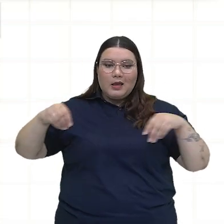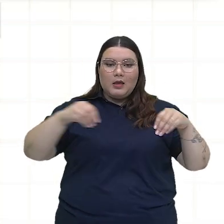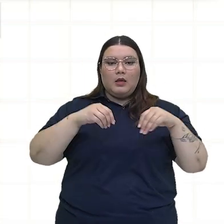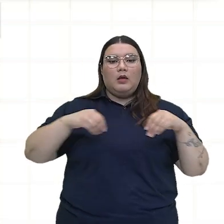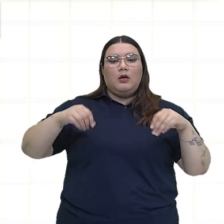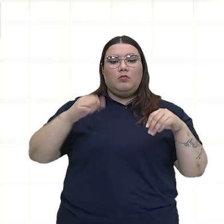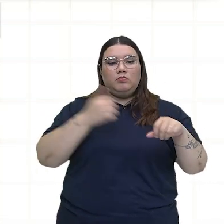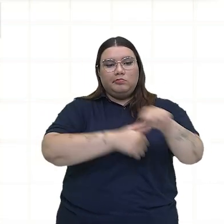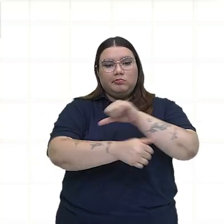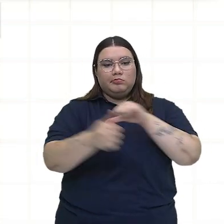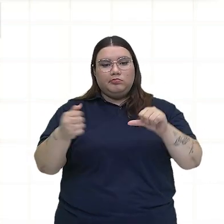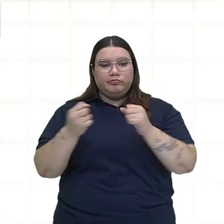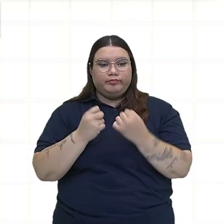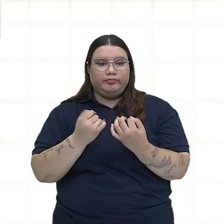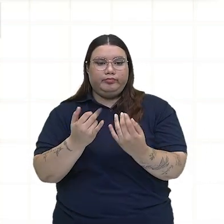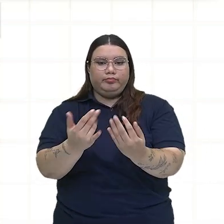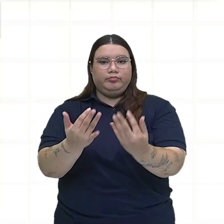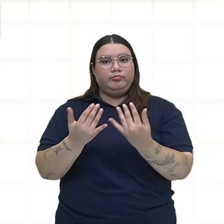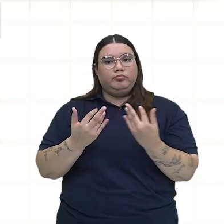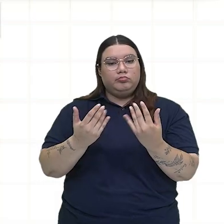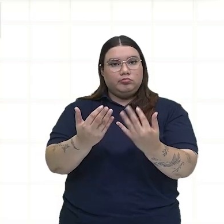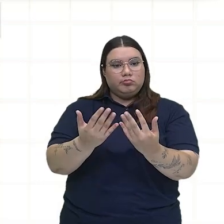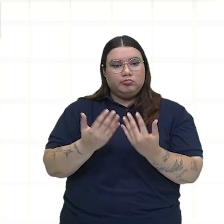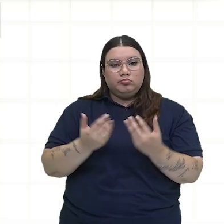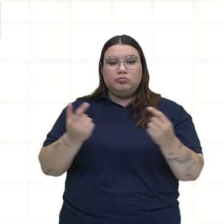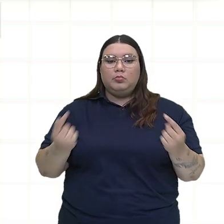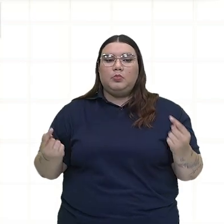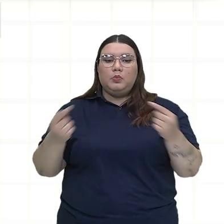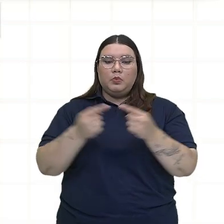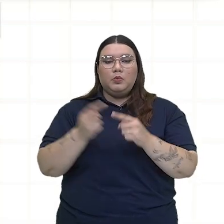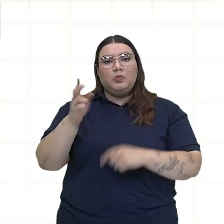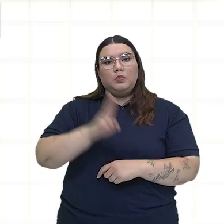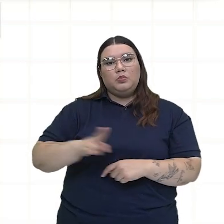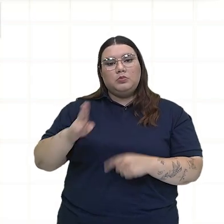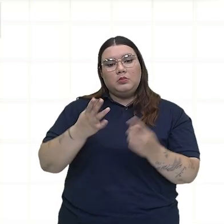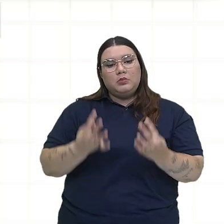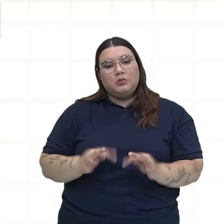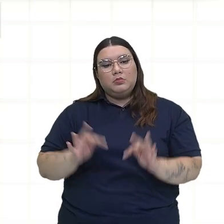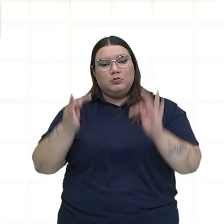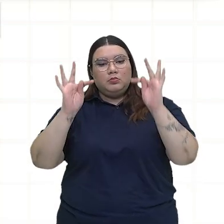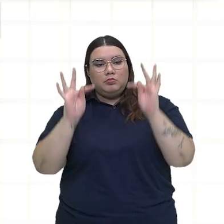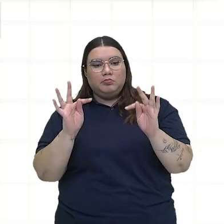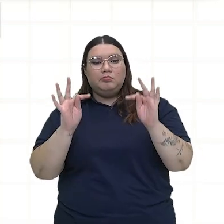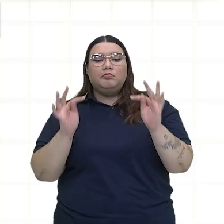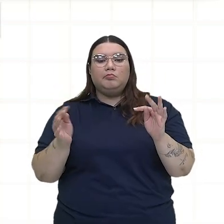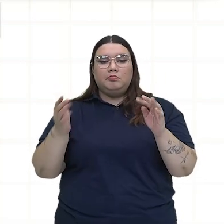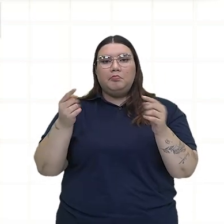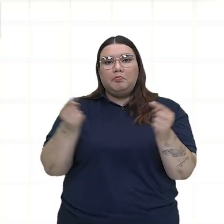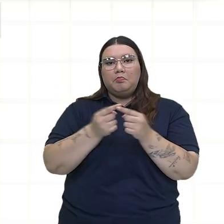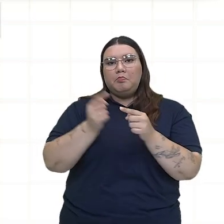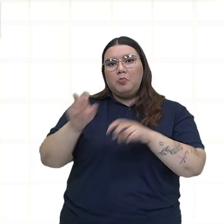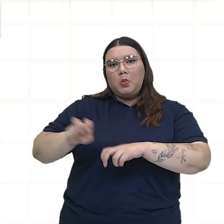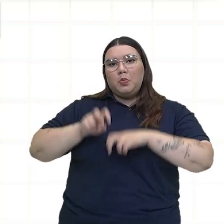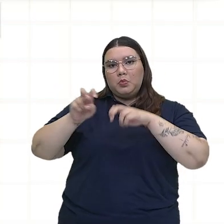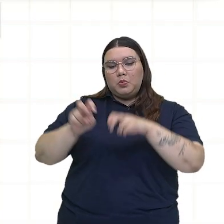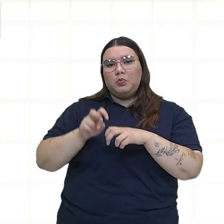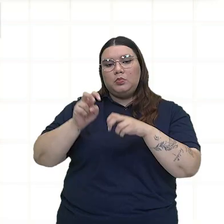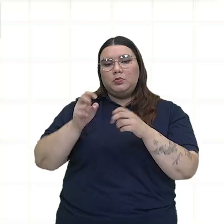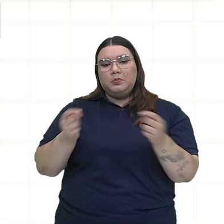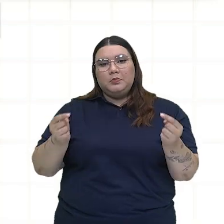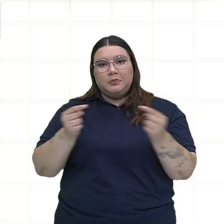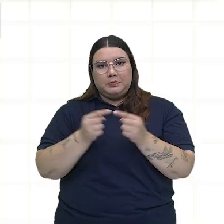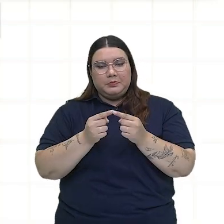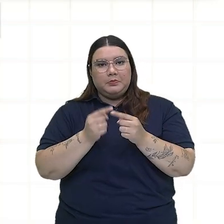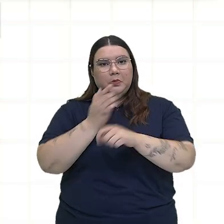terreno arenoso, hoje em dia é uma área fértil, fazendo com que haja essa agricultura mais moderna através